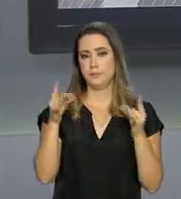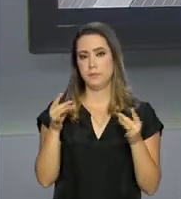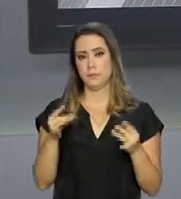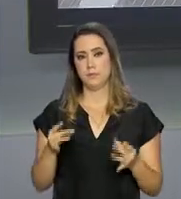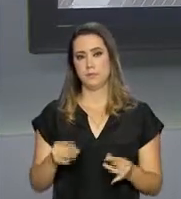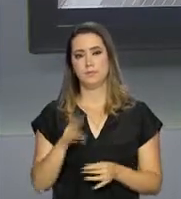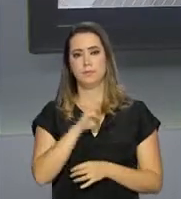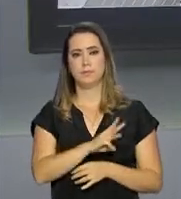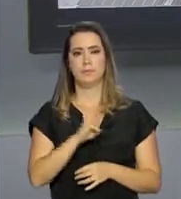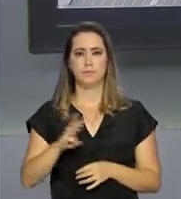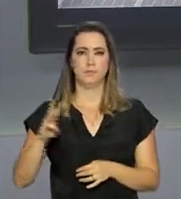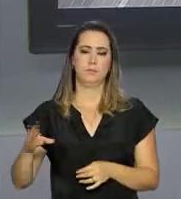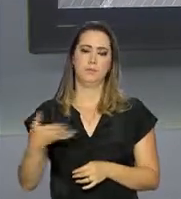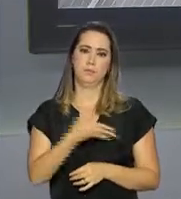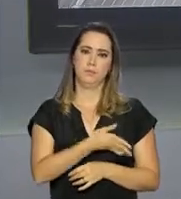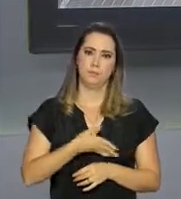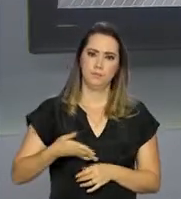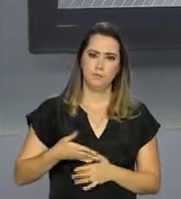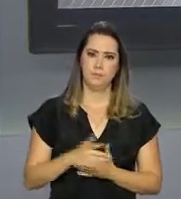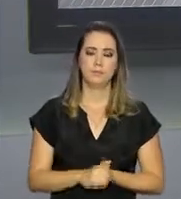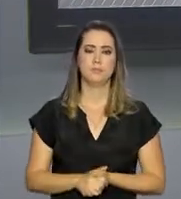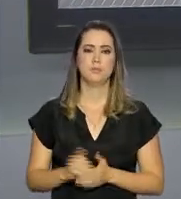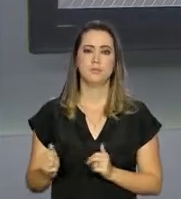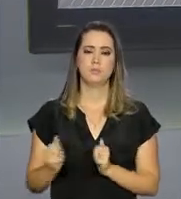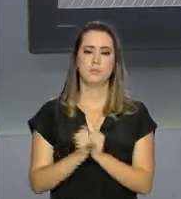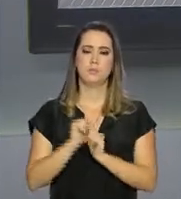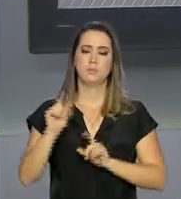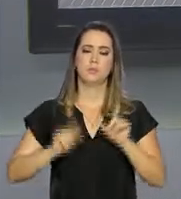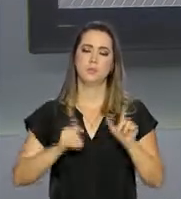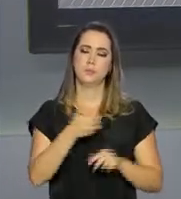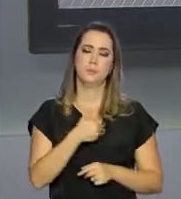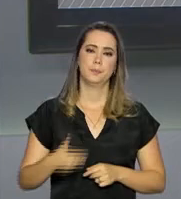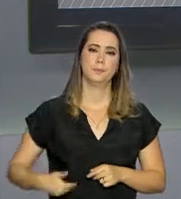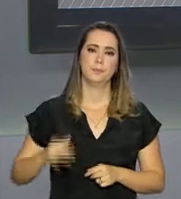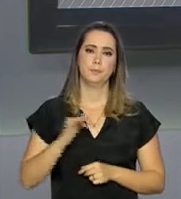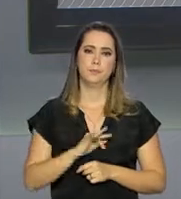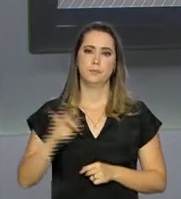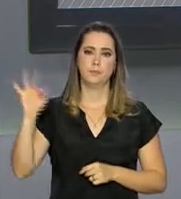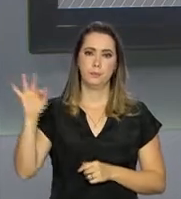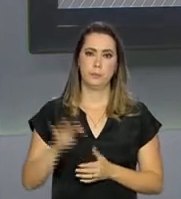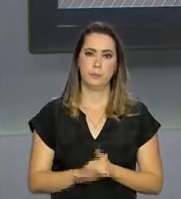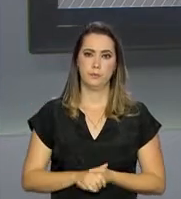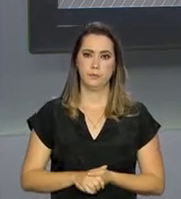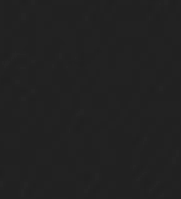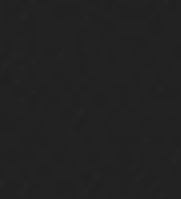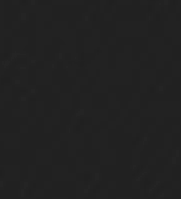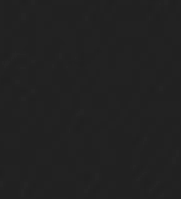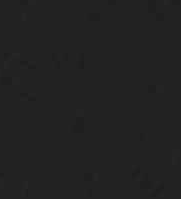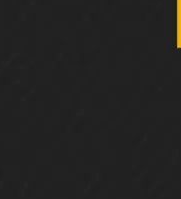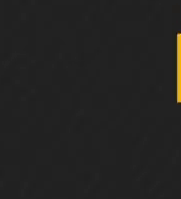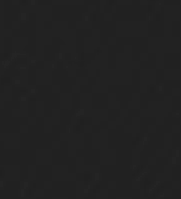acompanha nossa programação também na internet continue com a gente aqui nbr a tv do governo federal